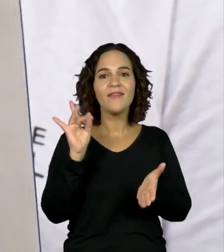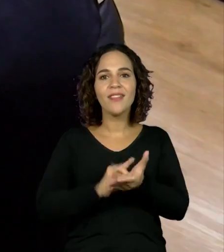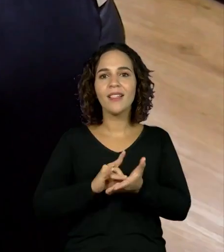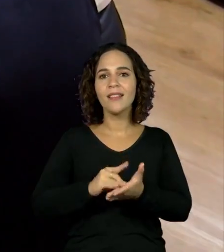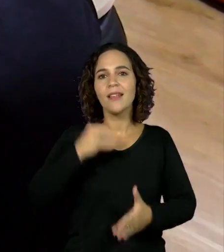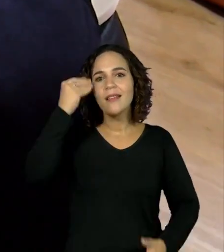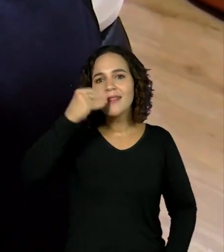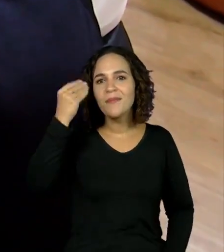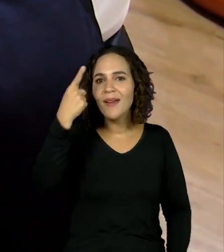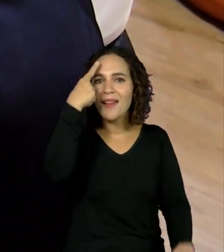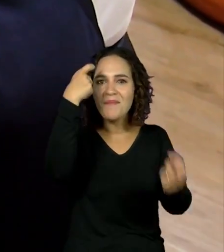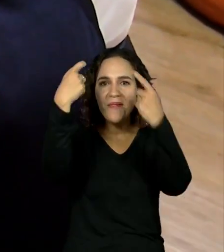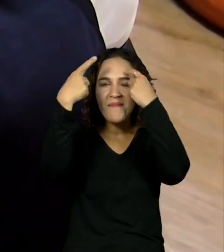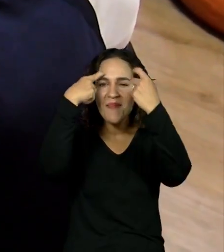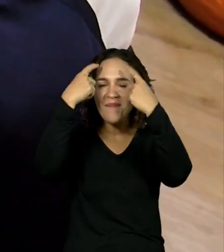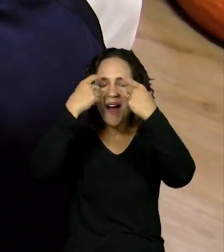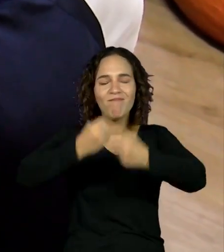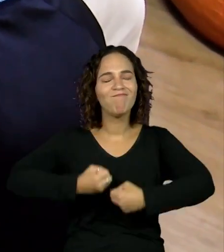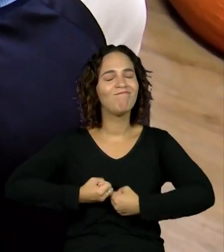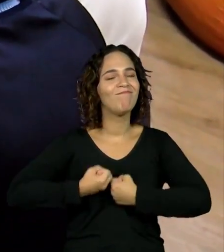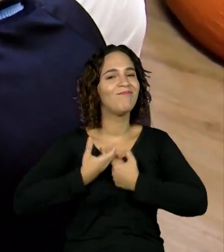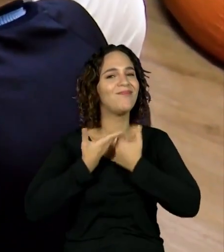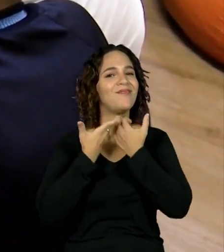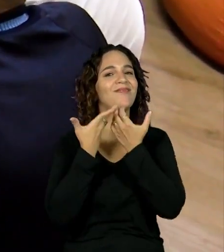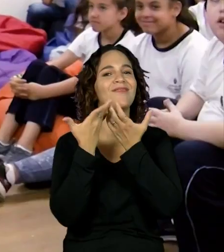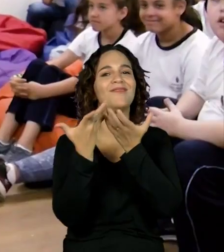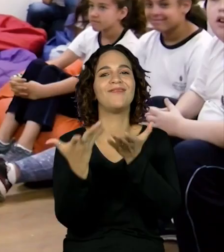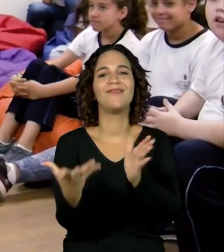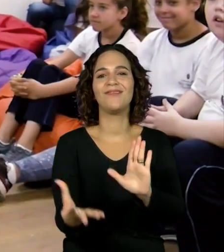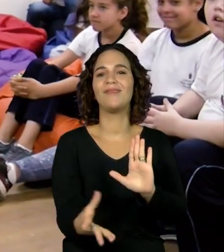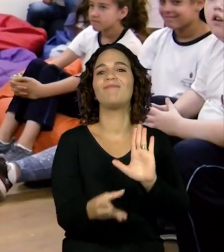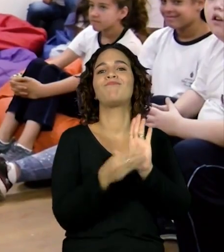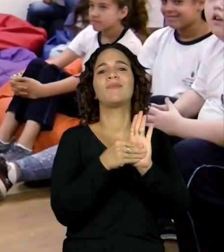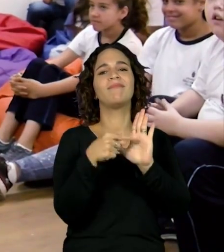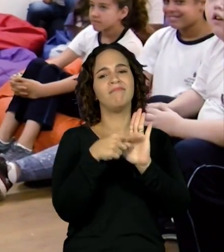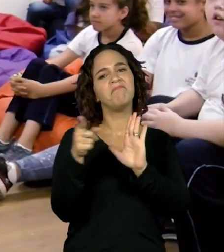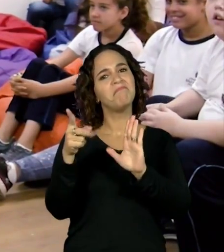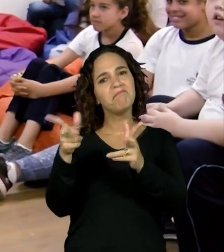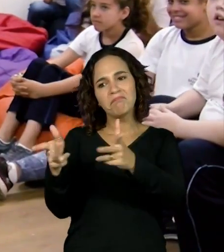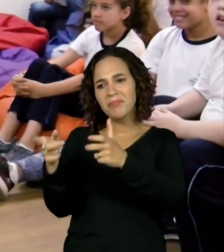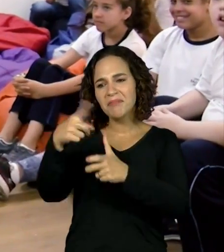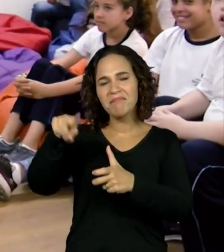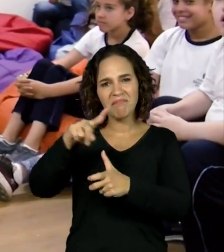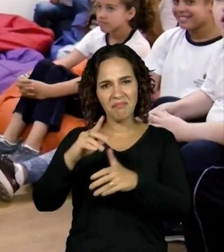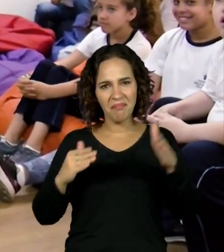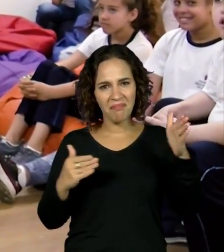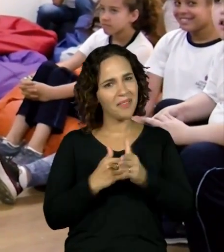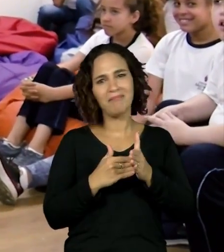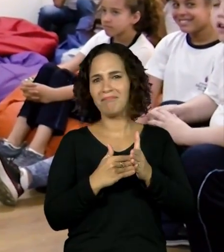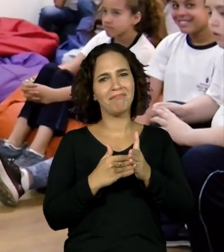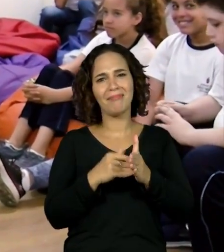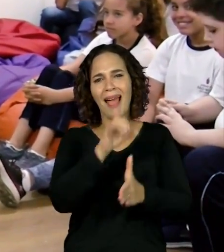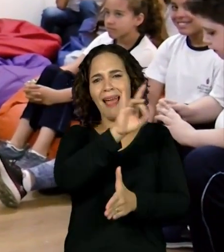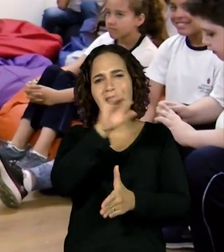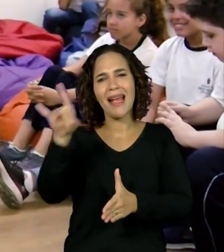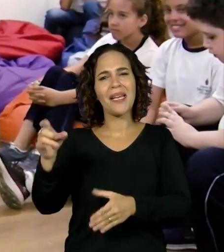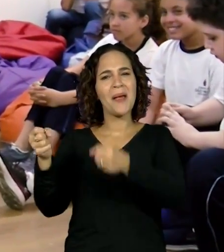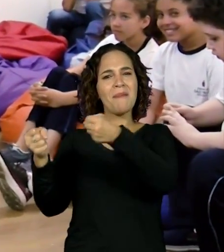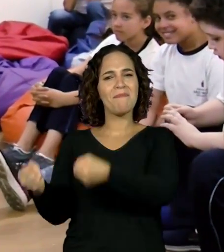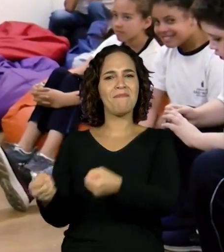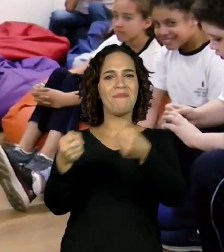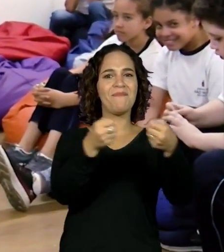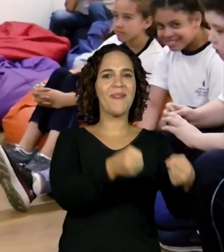da criatividade, da imaginação e do potencial ilimitado que existe em cada